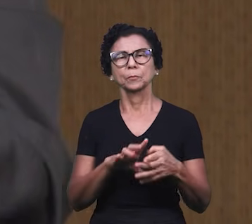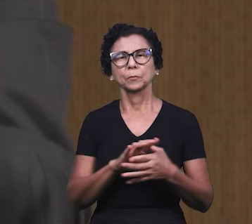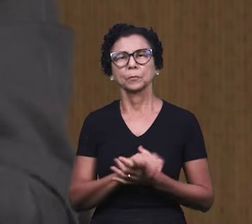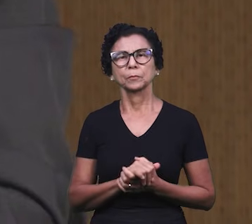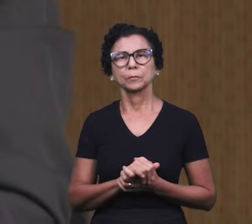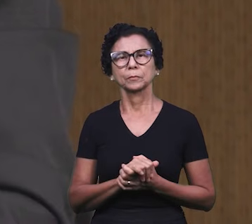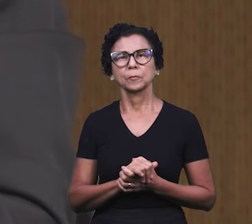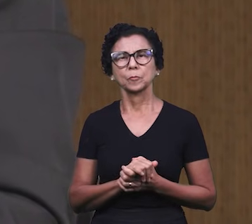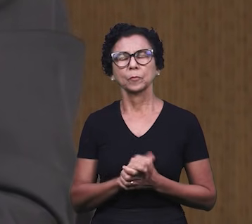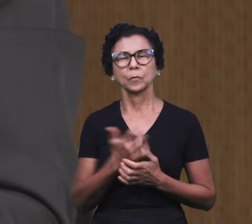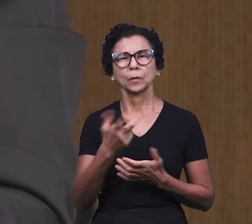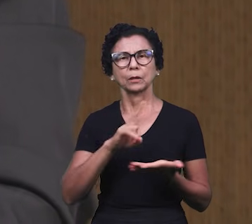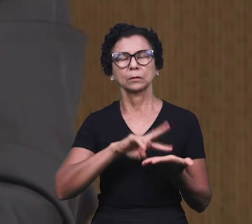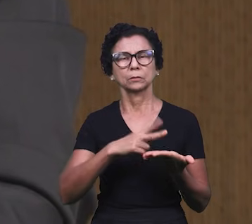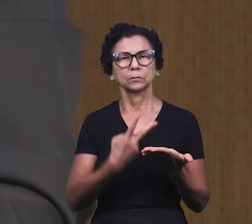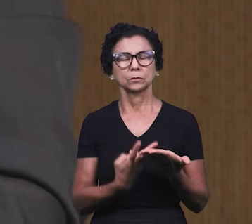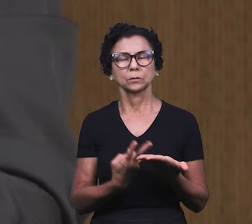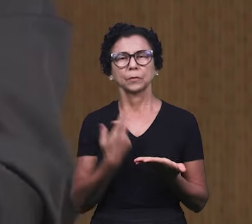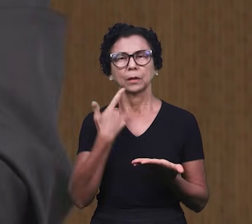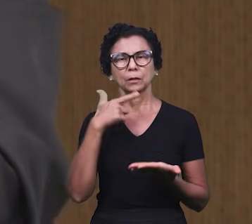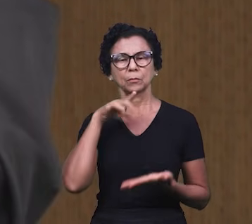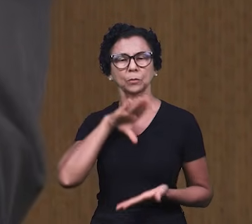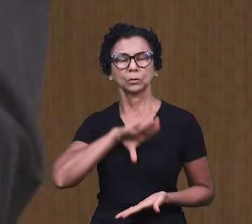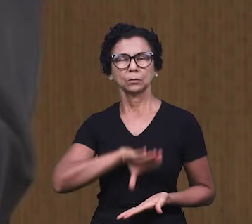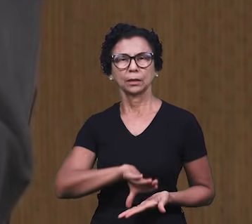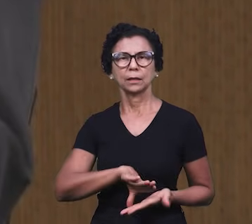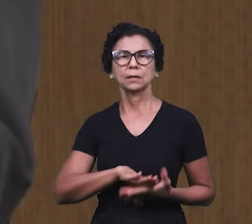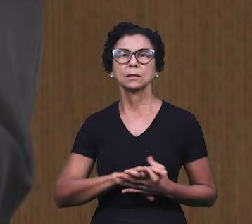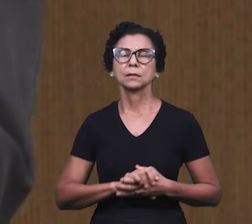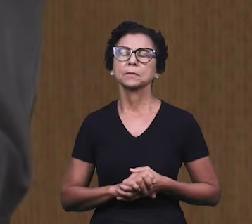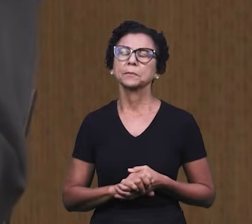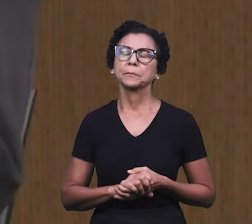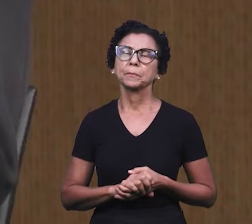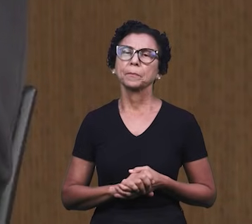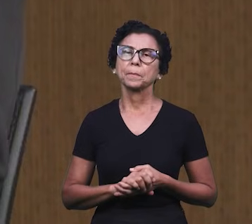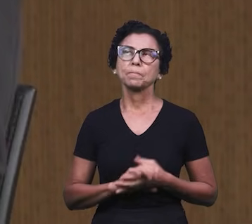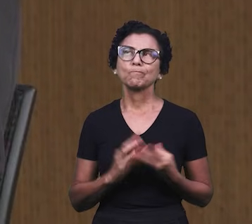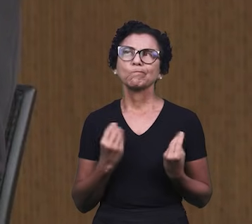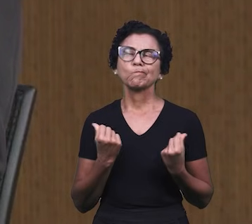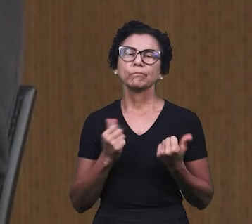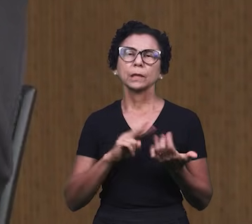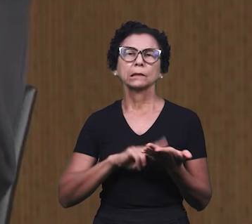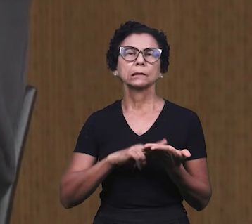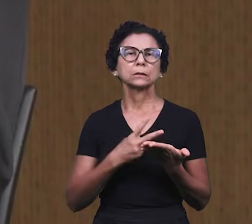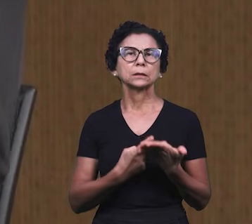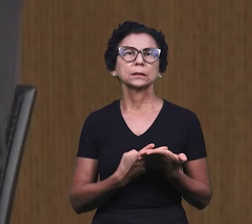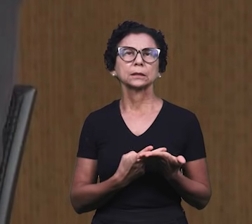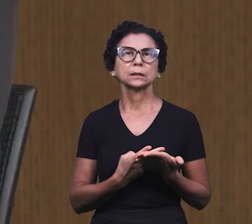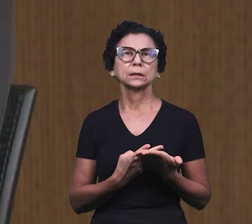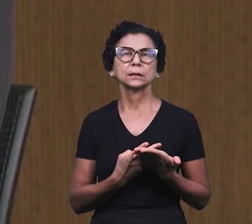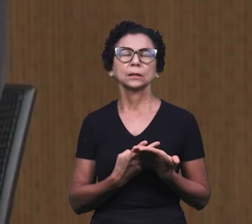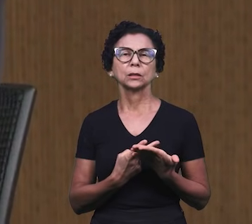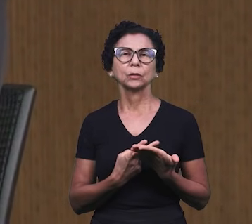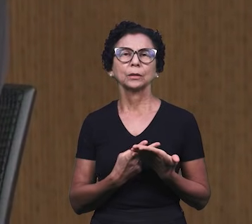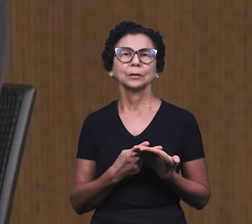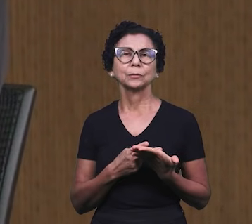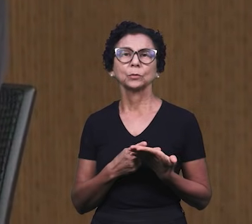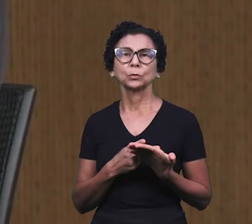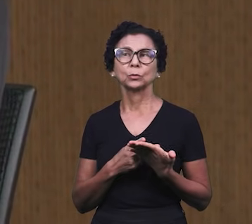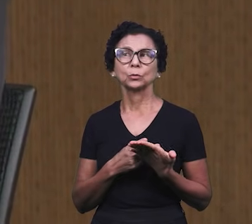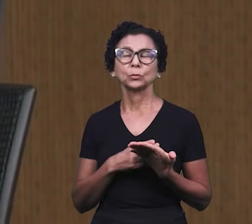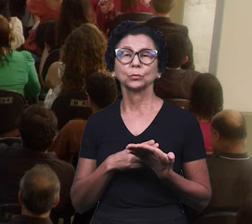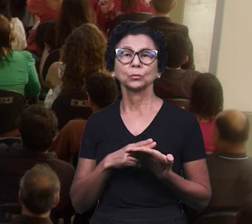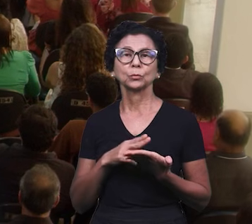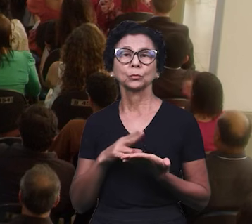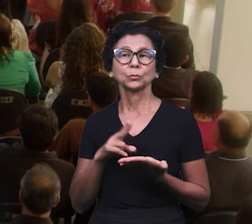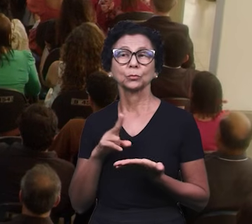hino, vai sair em português, né? Mas, assim, essa tradução ela é muito, muito fiel, né?